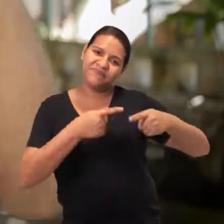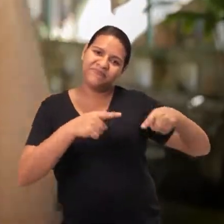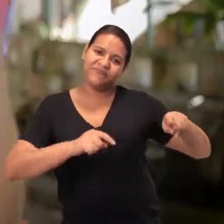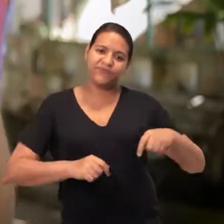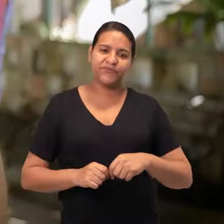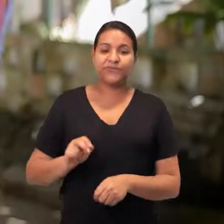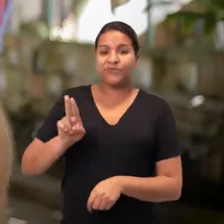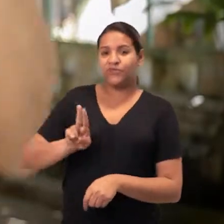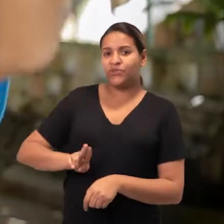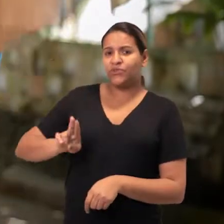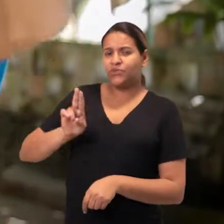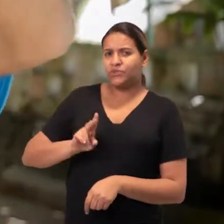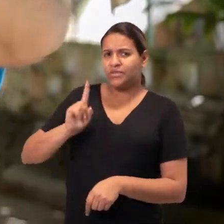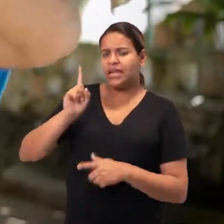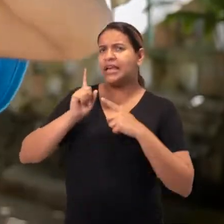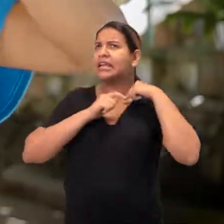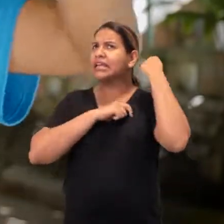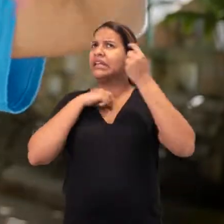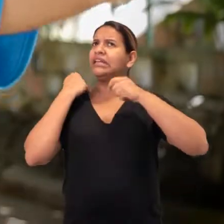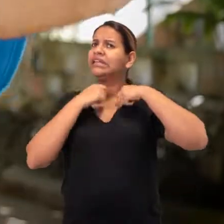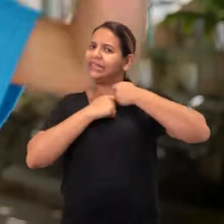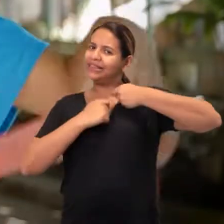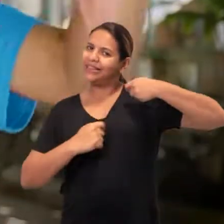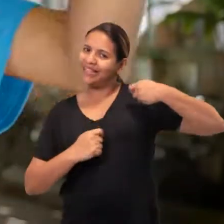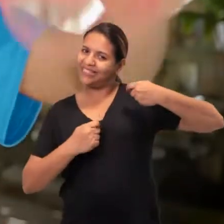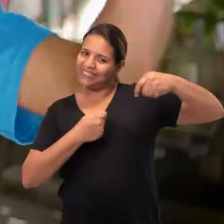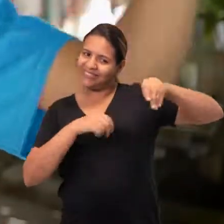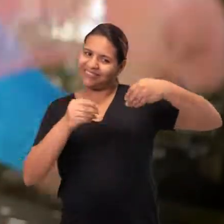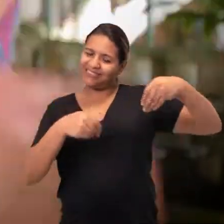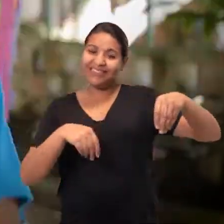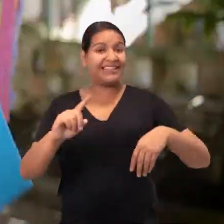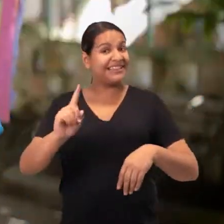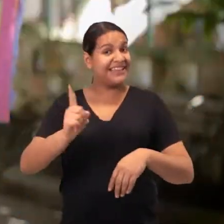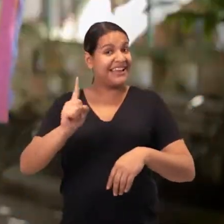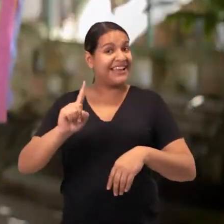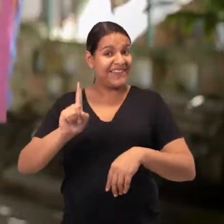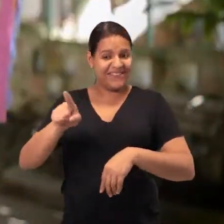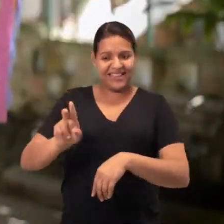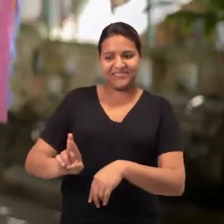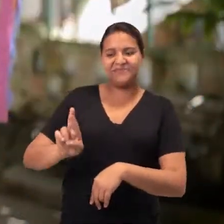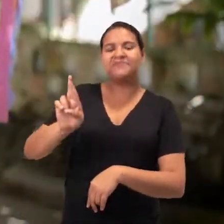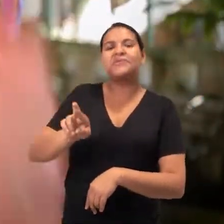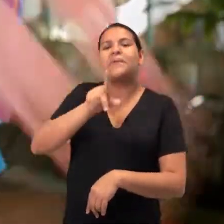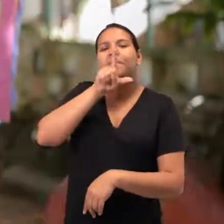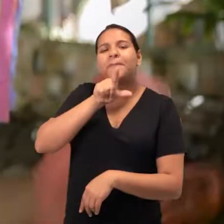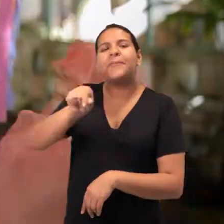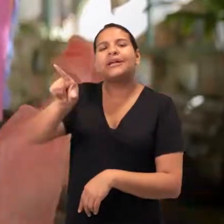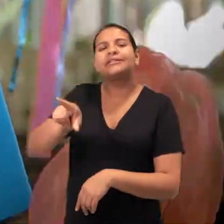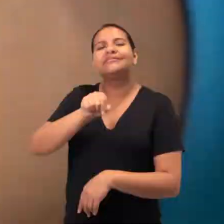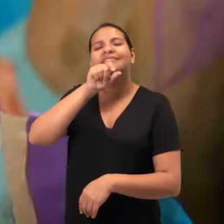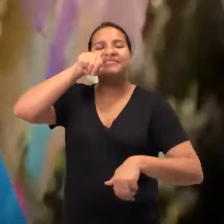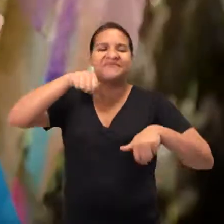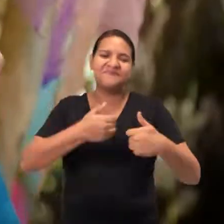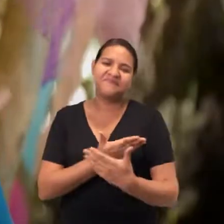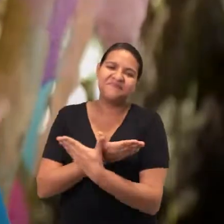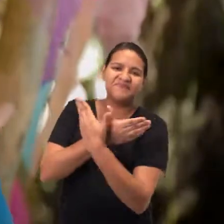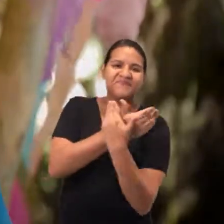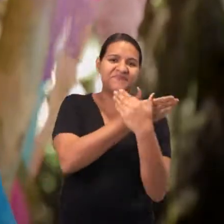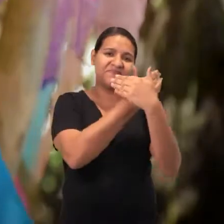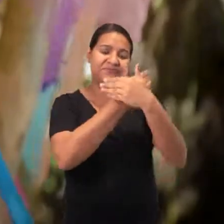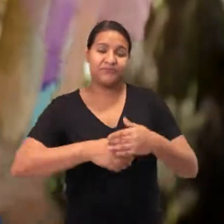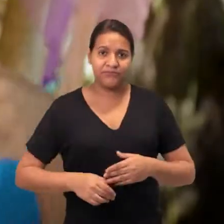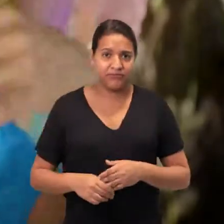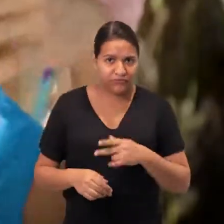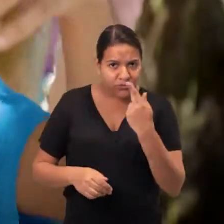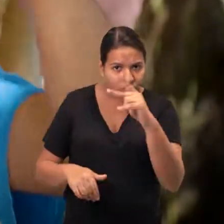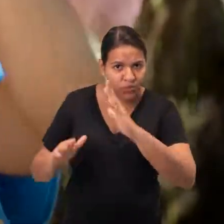achando que são lenços? Que são panos? Não, são os nossos passarinhos e borboletas. Vamos lá? Vocês podem procurar aí